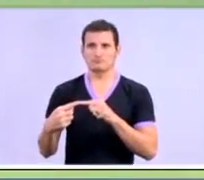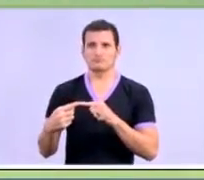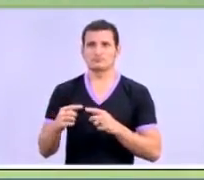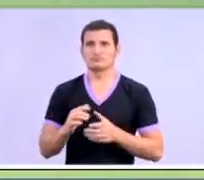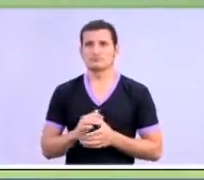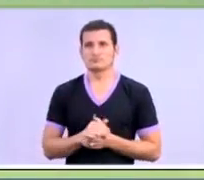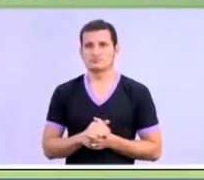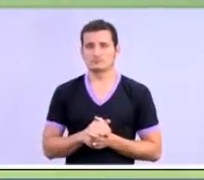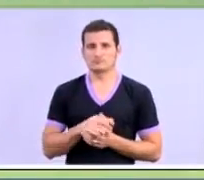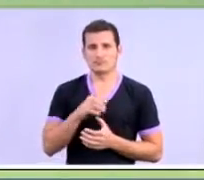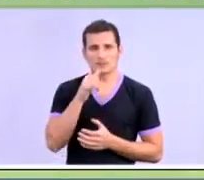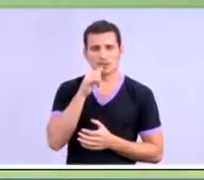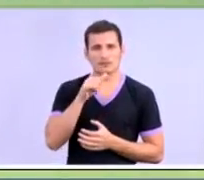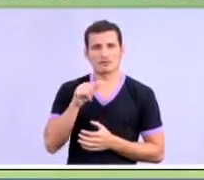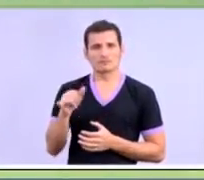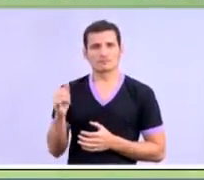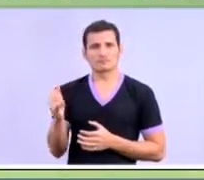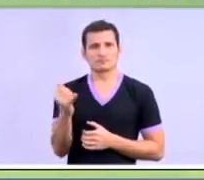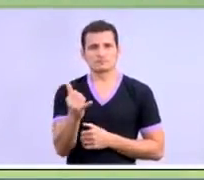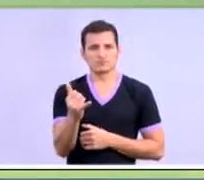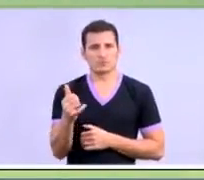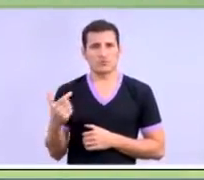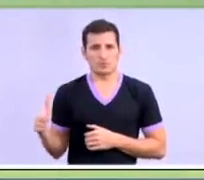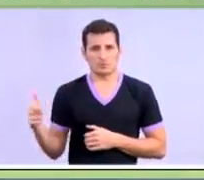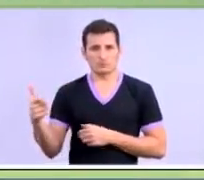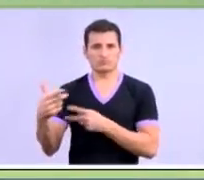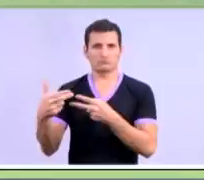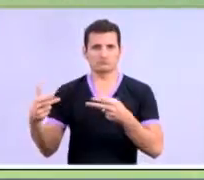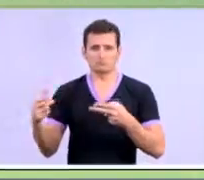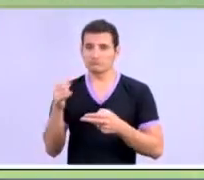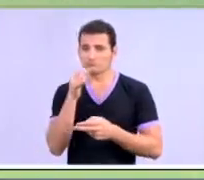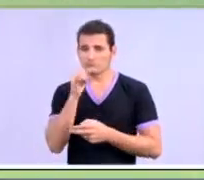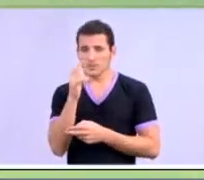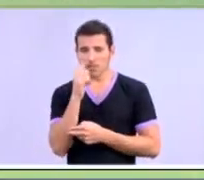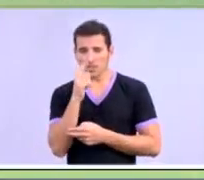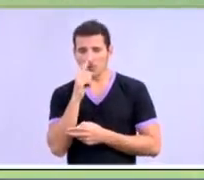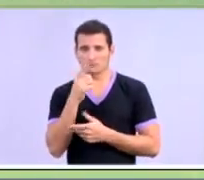Notificar outros dispositivos sobre erros e falhas de comunicação,